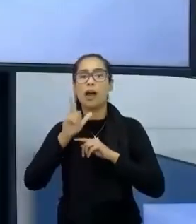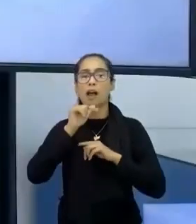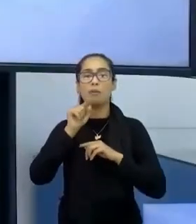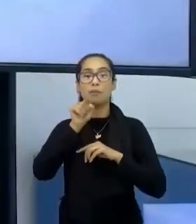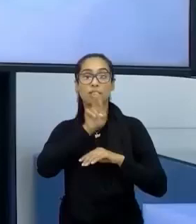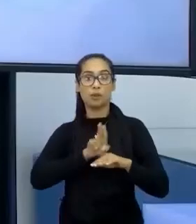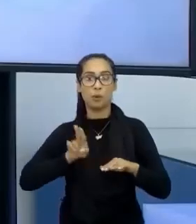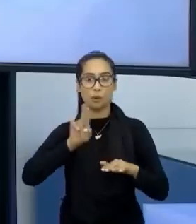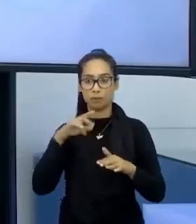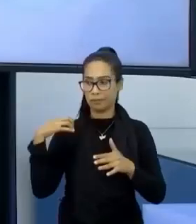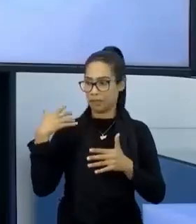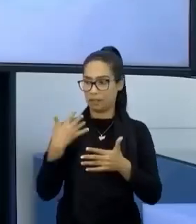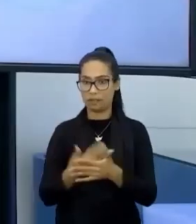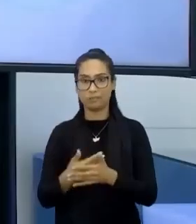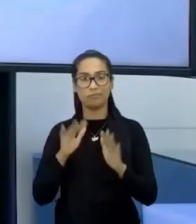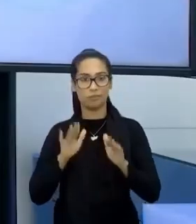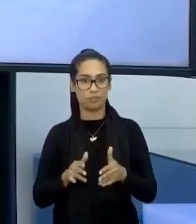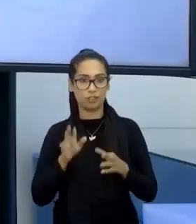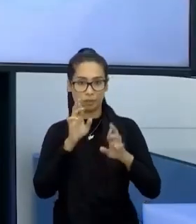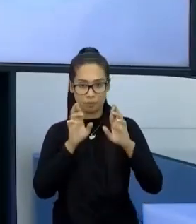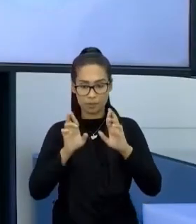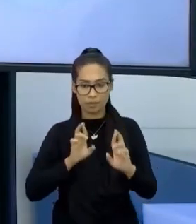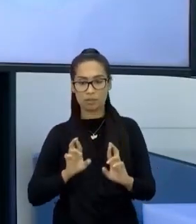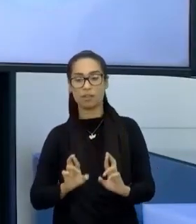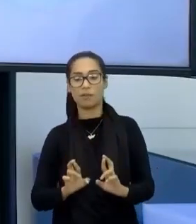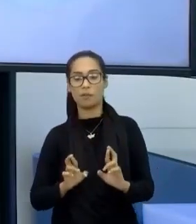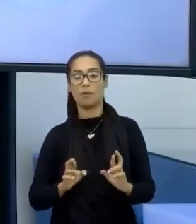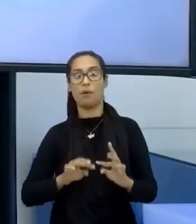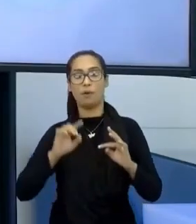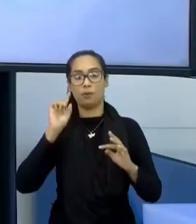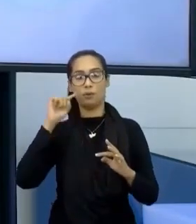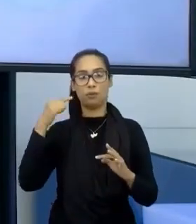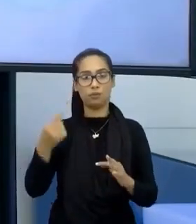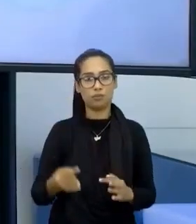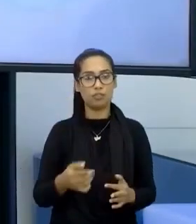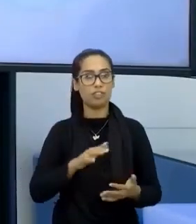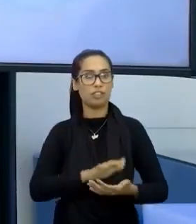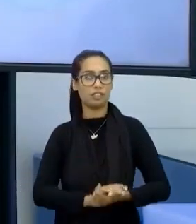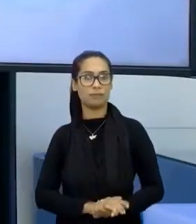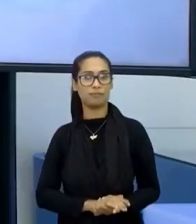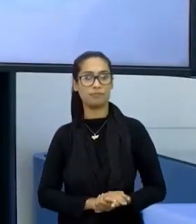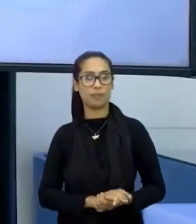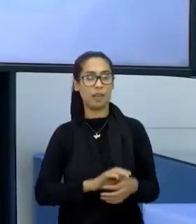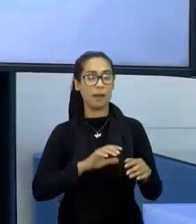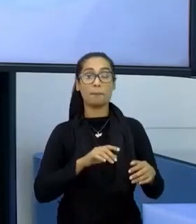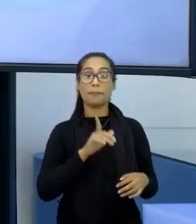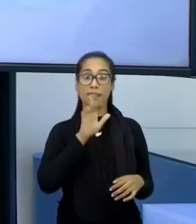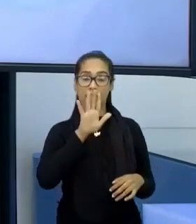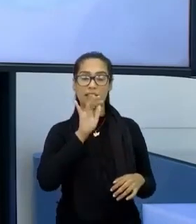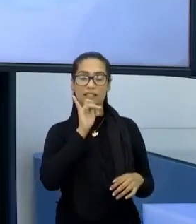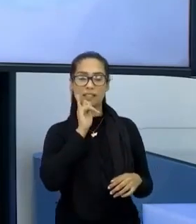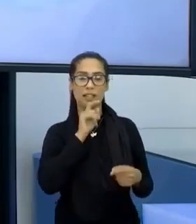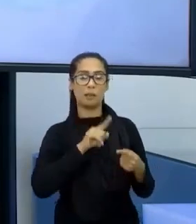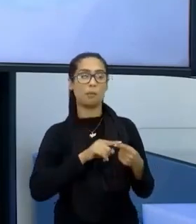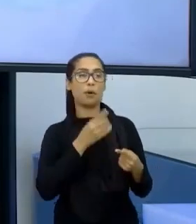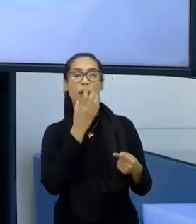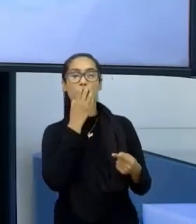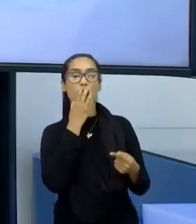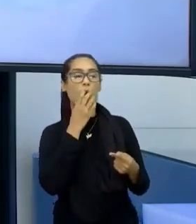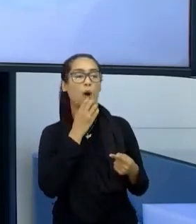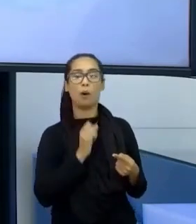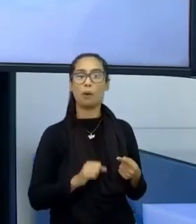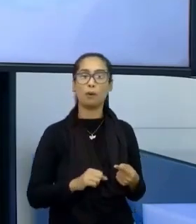coisas simples. Você já observou quanto de água você gasta dando banho no cachorro? Quanto de água que você vai gastar ali, por